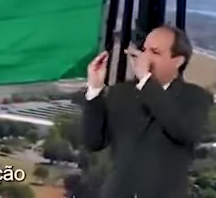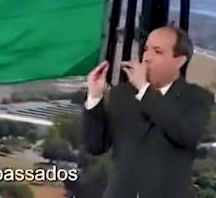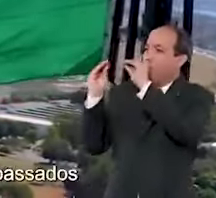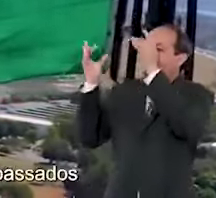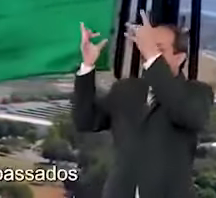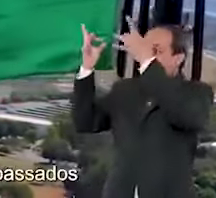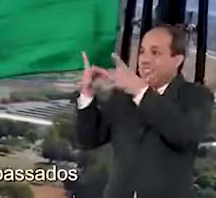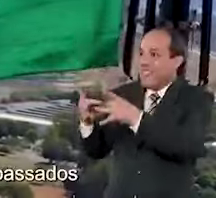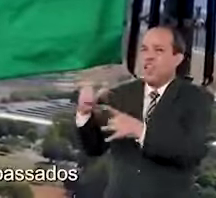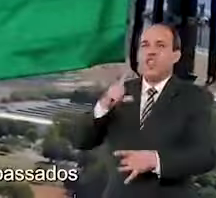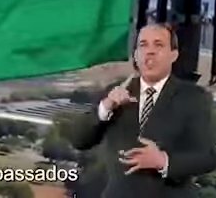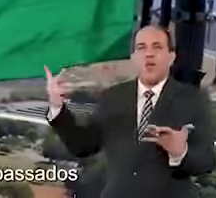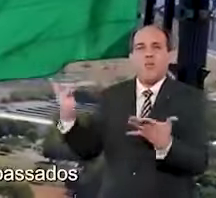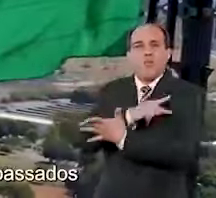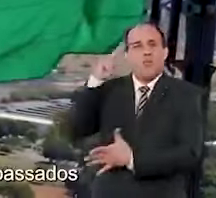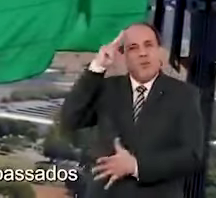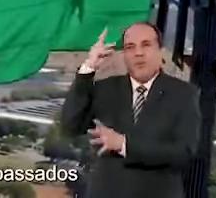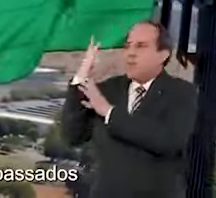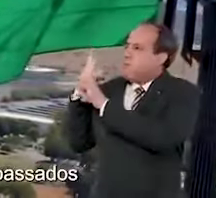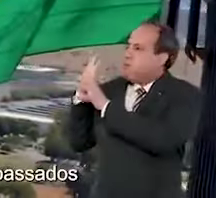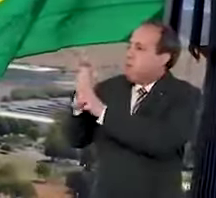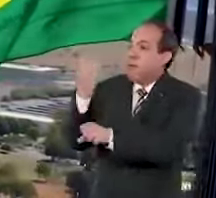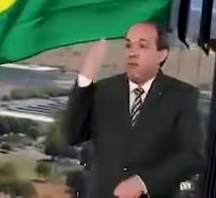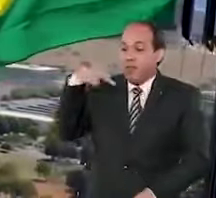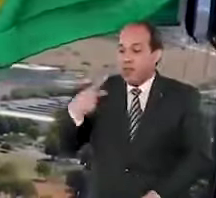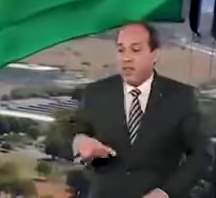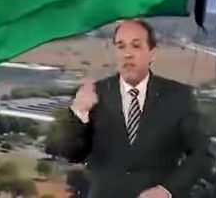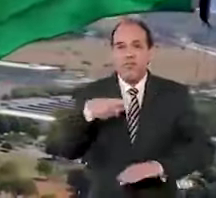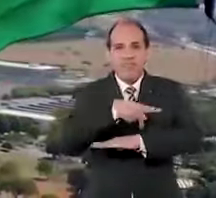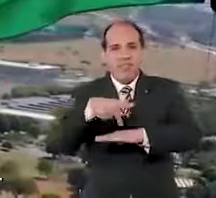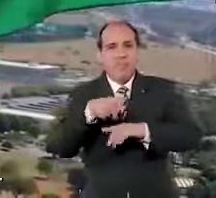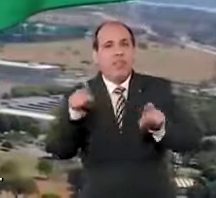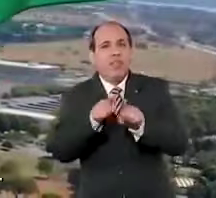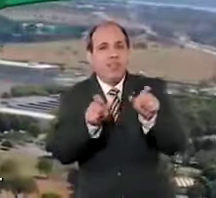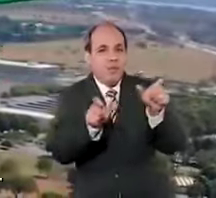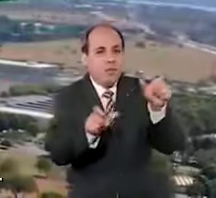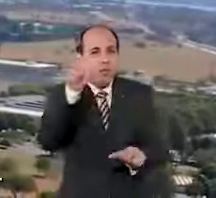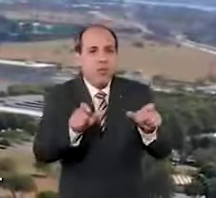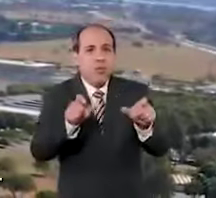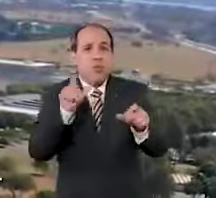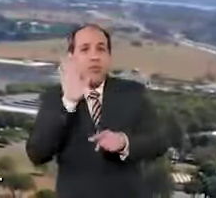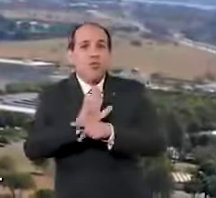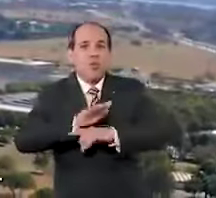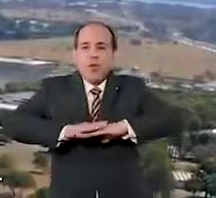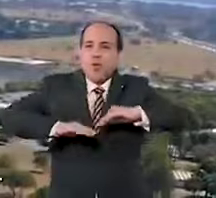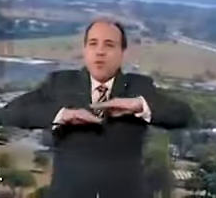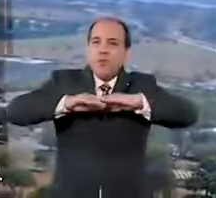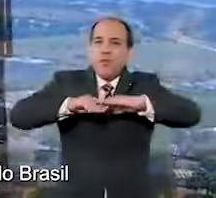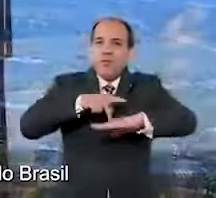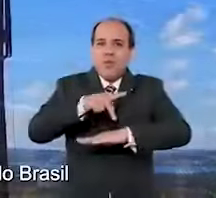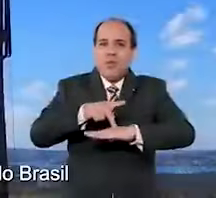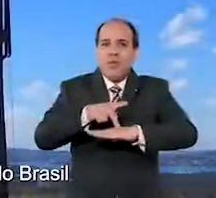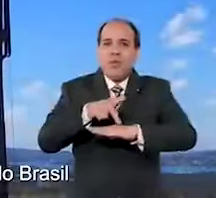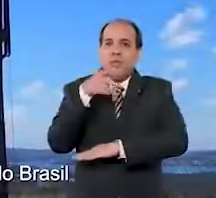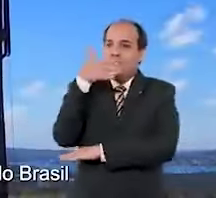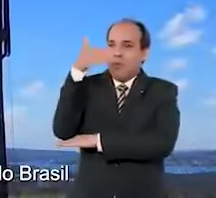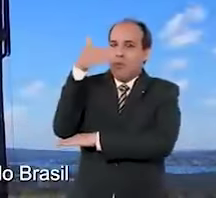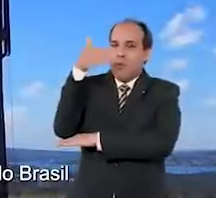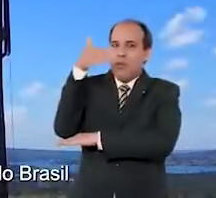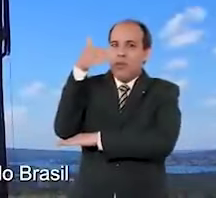composição carrega a história de acontecimentos passados de nossa nação e daqueles que a construíram. A bandeira